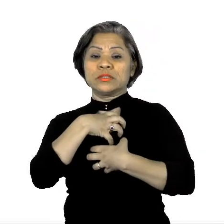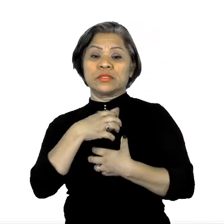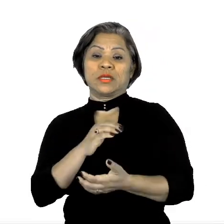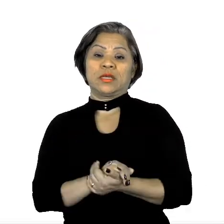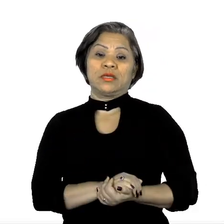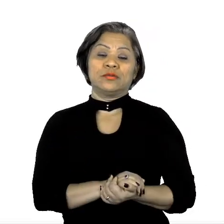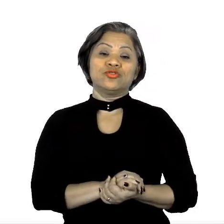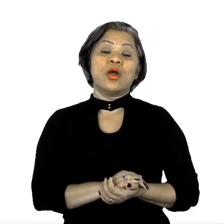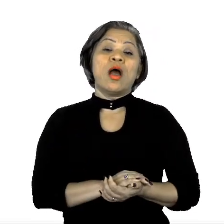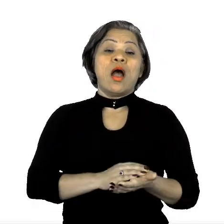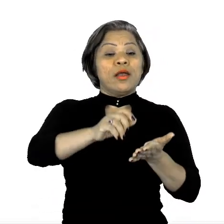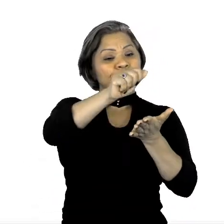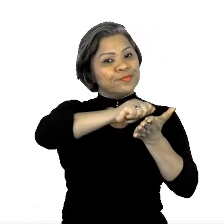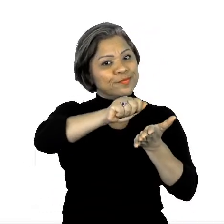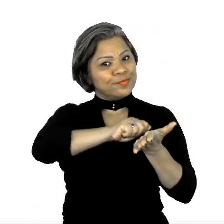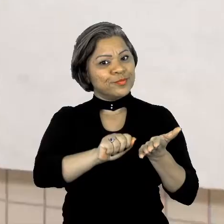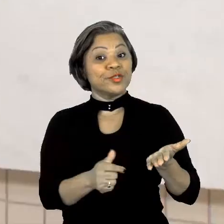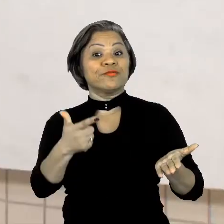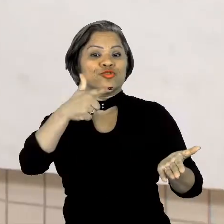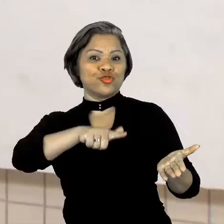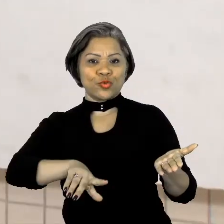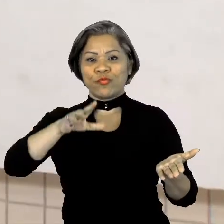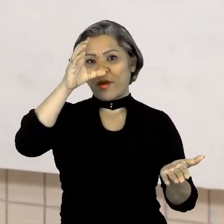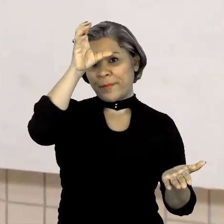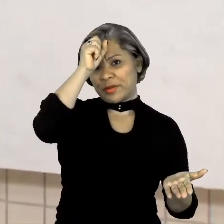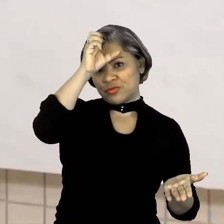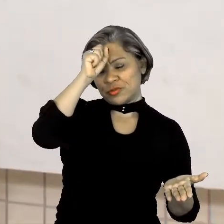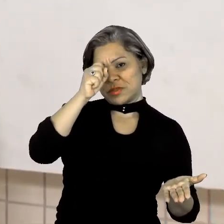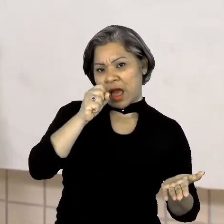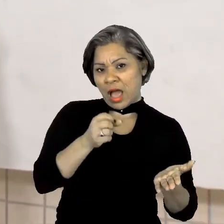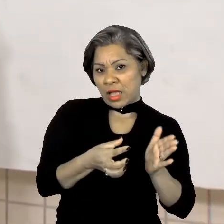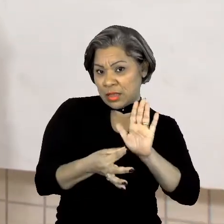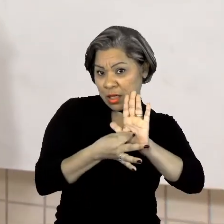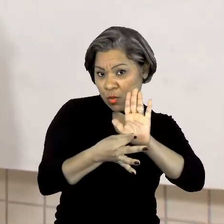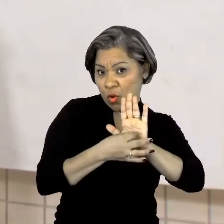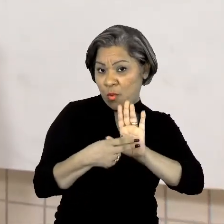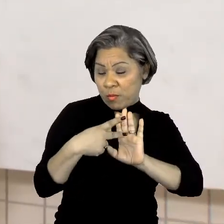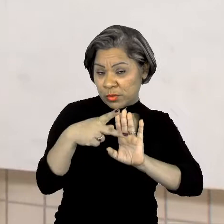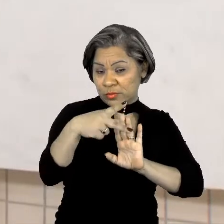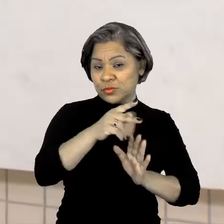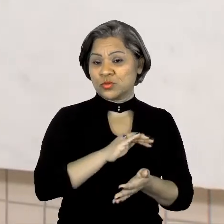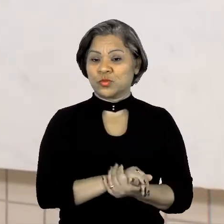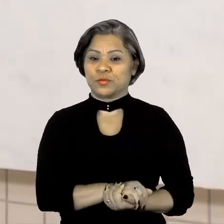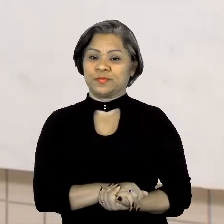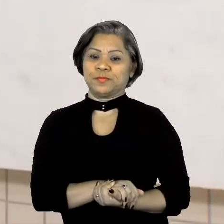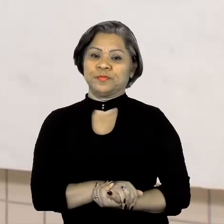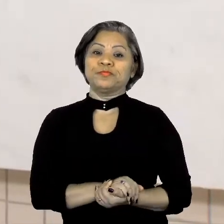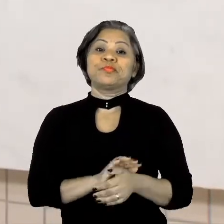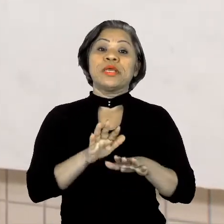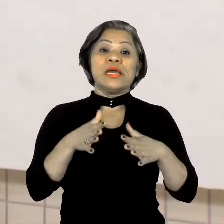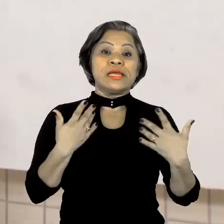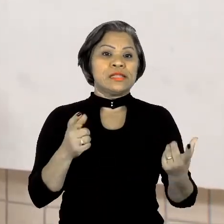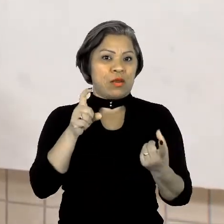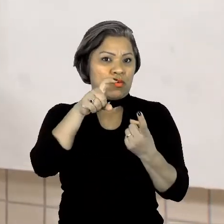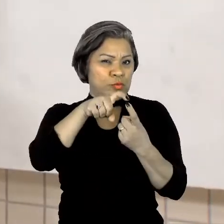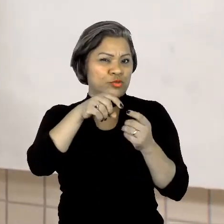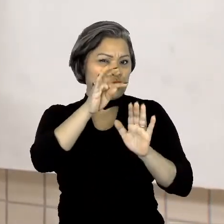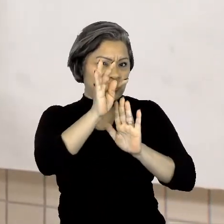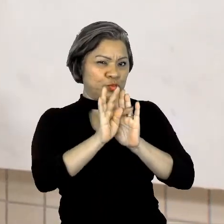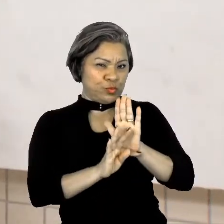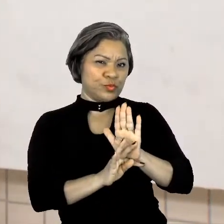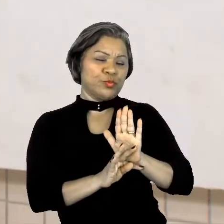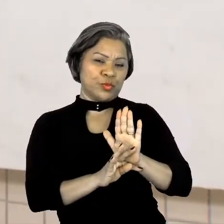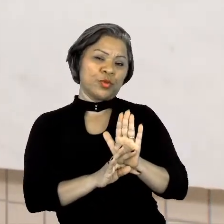pensa a respeito disso. Lá na última parte do relatório fala que o objetivo do texto lá, do passeio